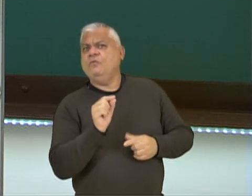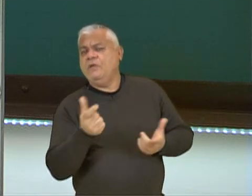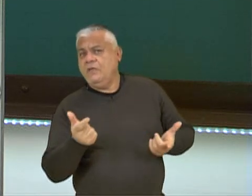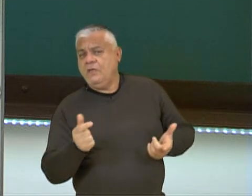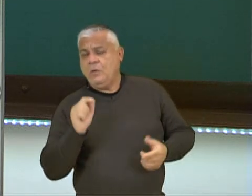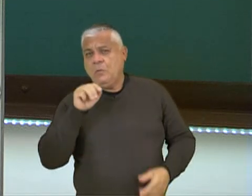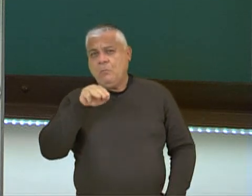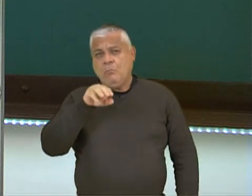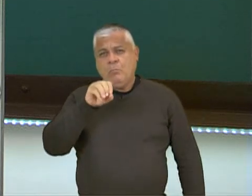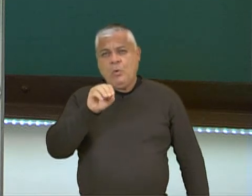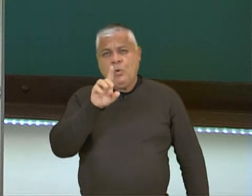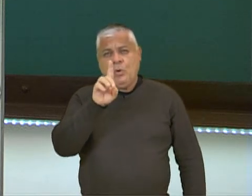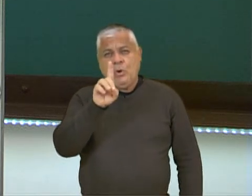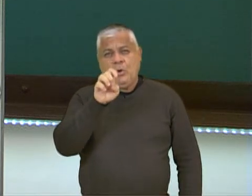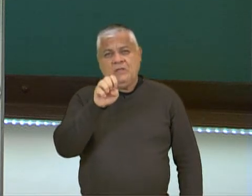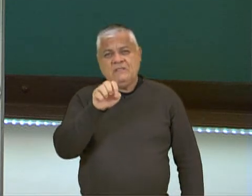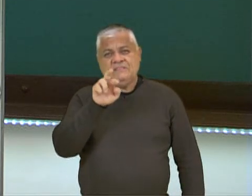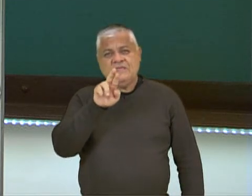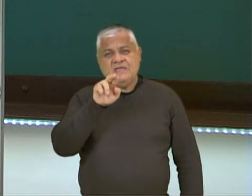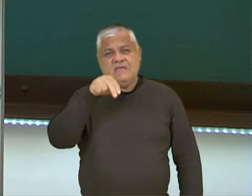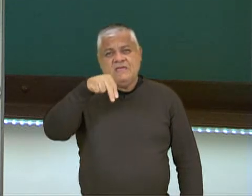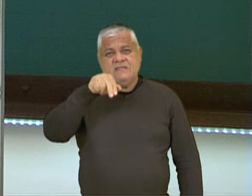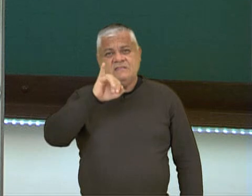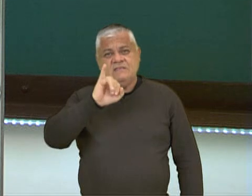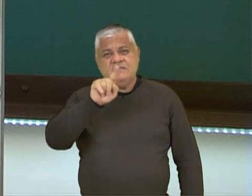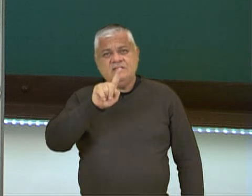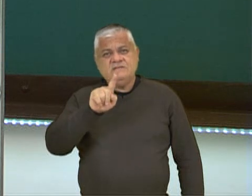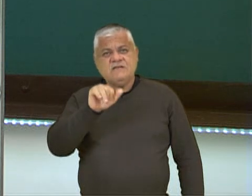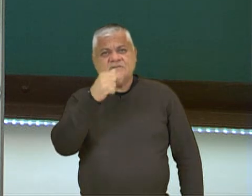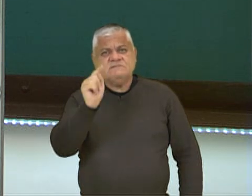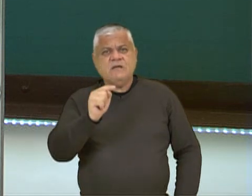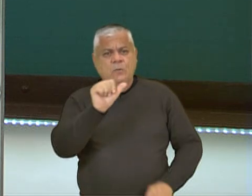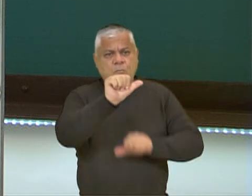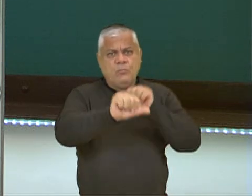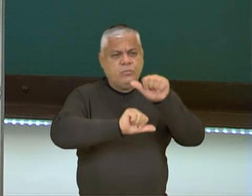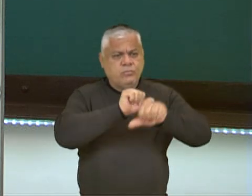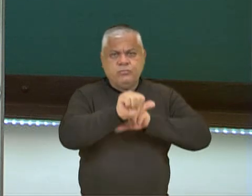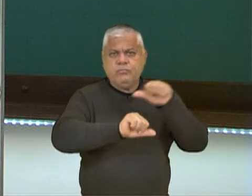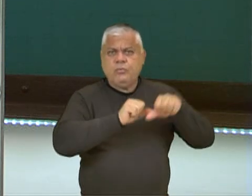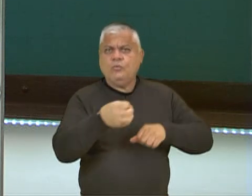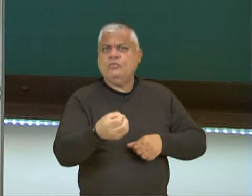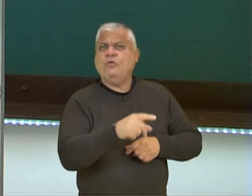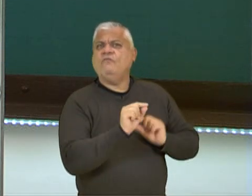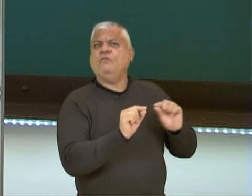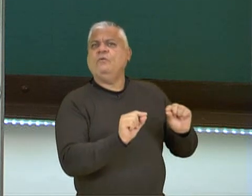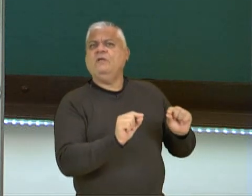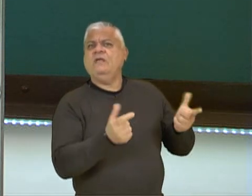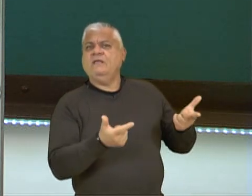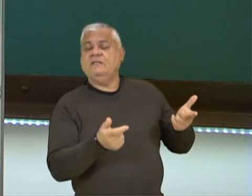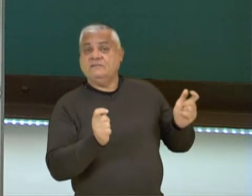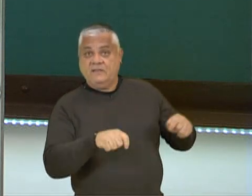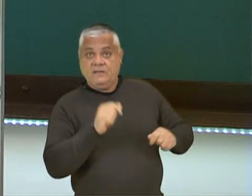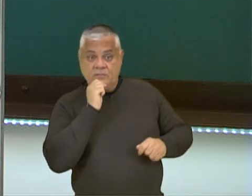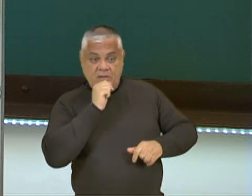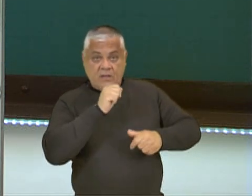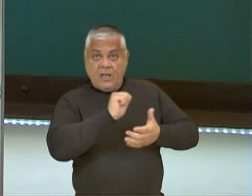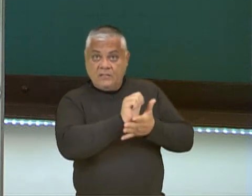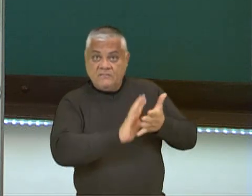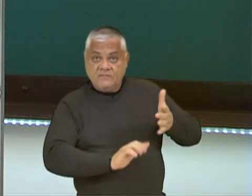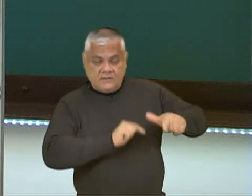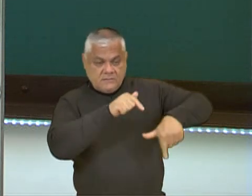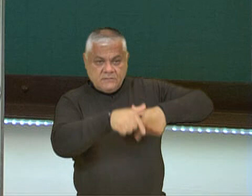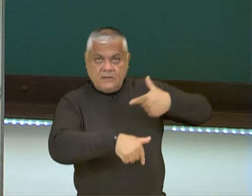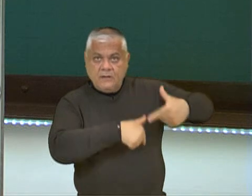fatores historicamente foram importantes para que o campo se modernizasse e as atividades desenvolvidas no